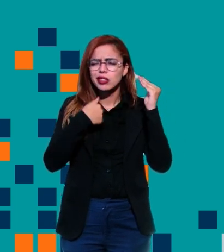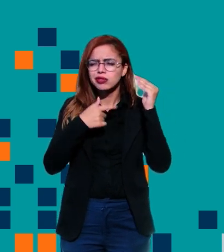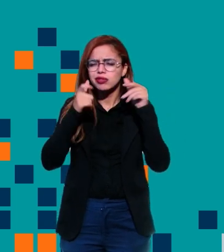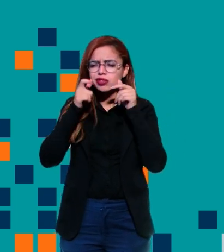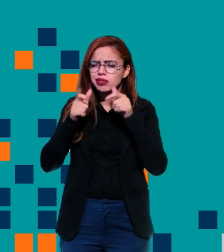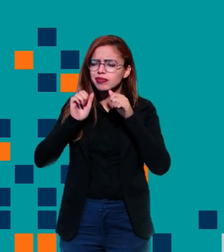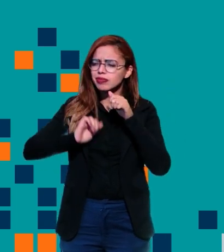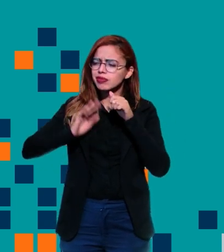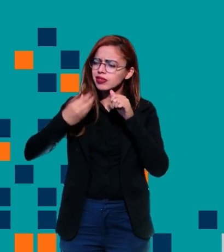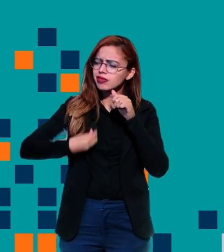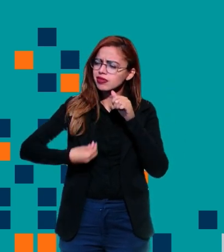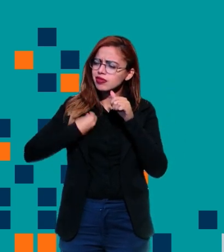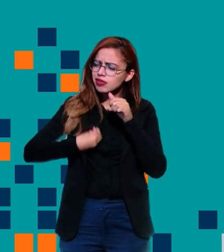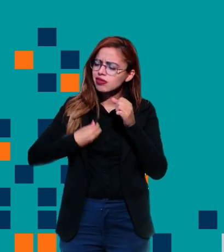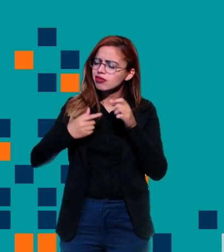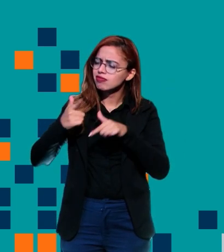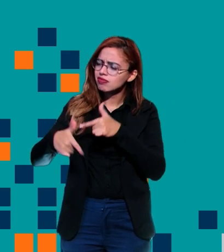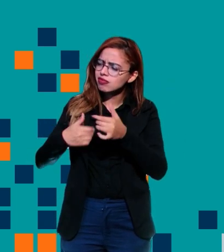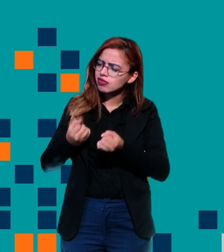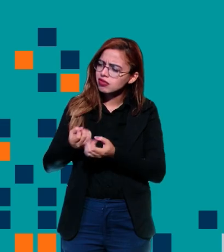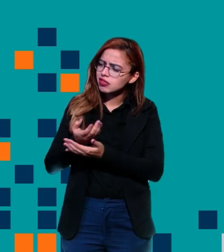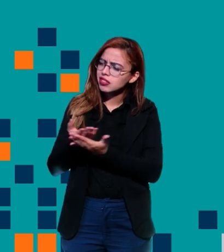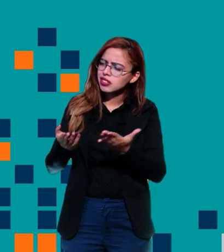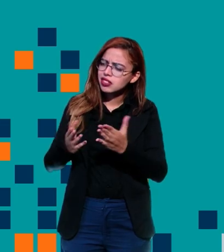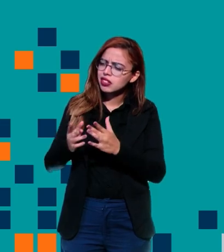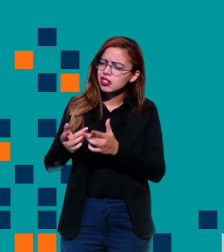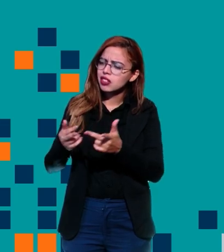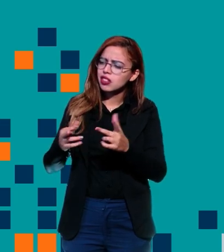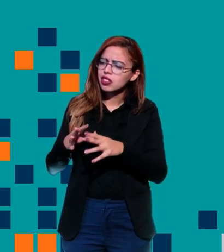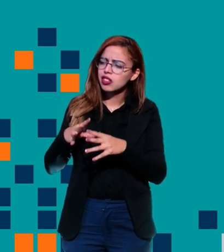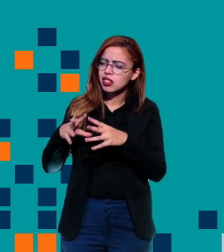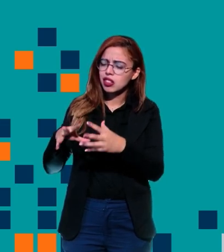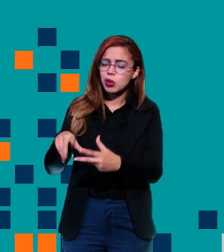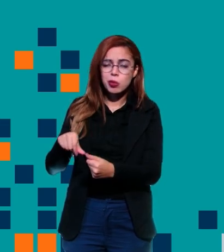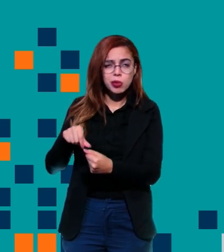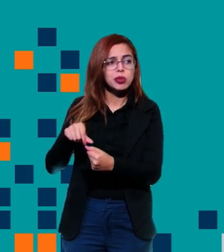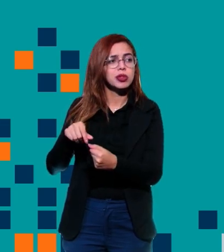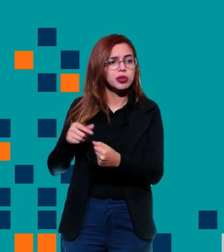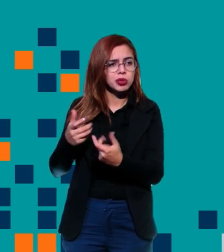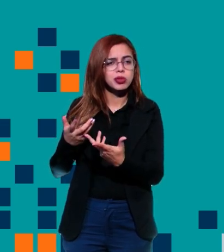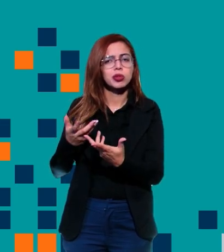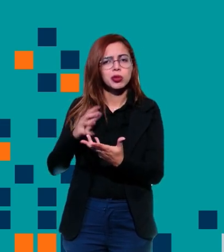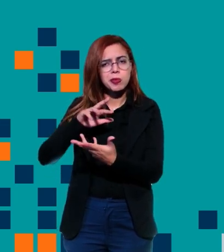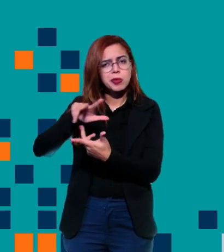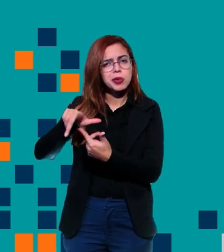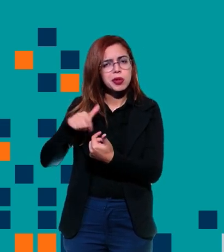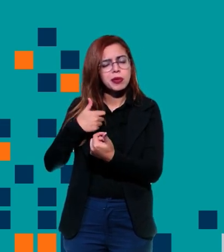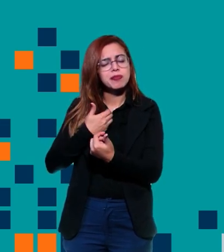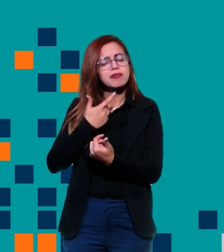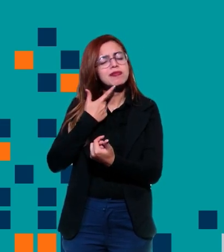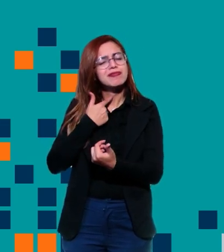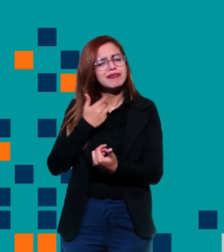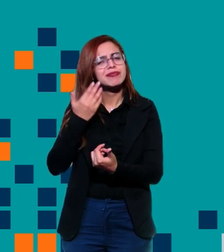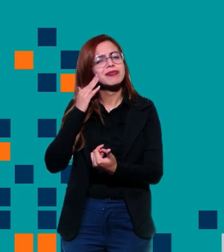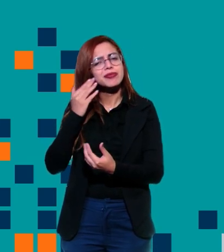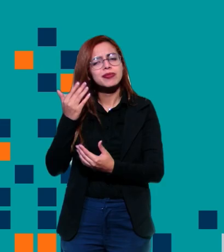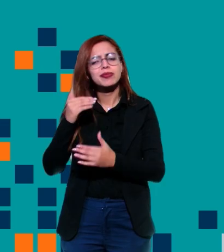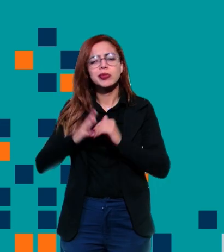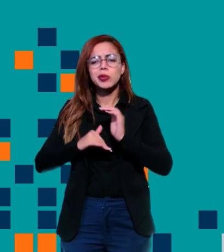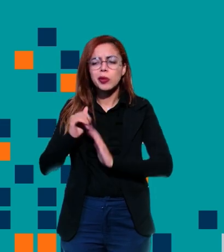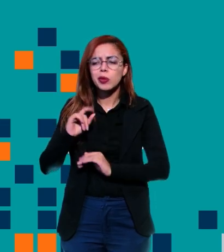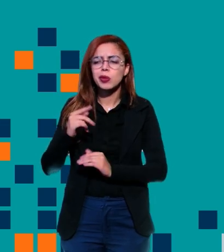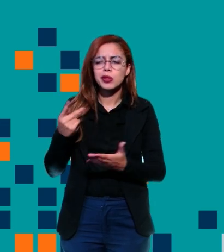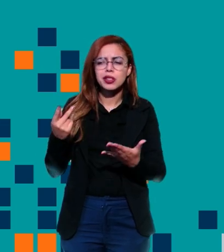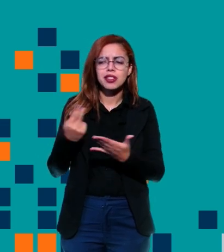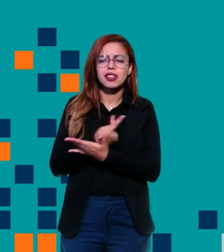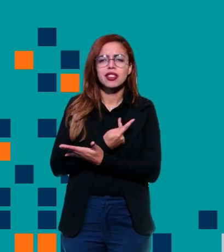queria trabalhar meio para o mundo, assim. E eu queria entender um pouco a vida profissional dele, o que aconteceu de